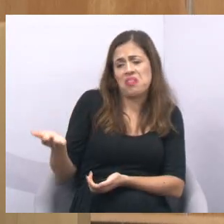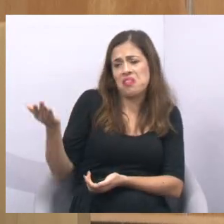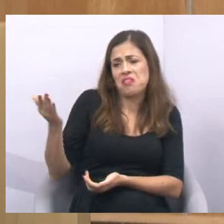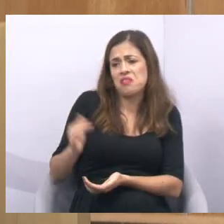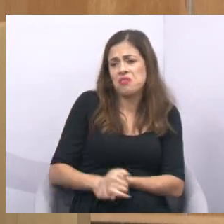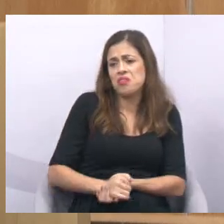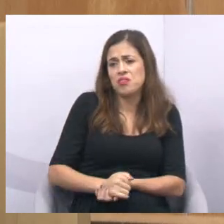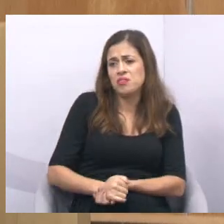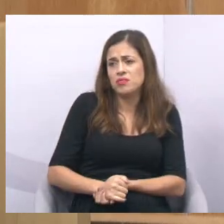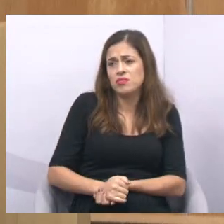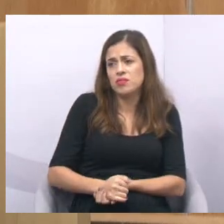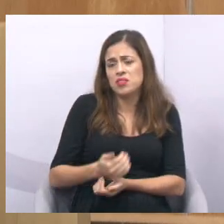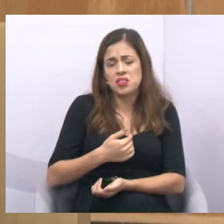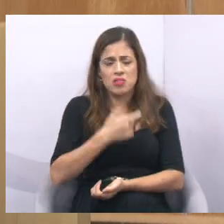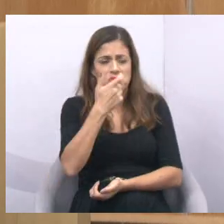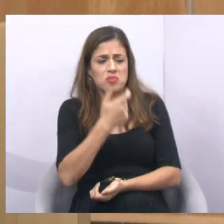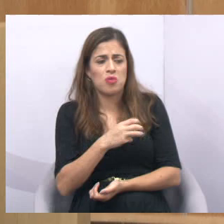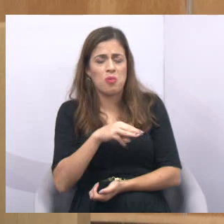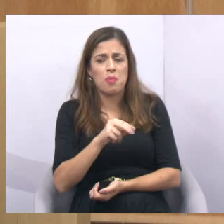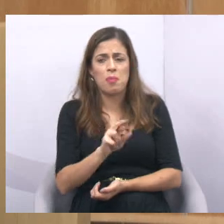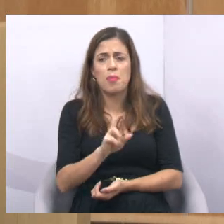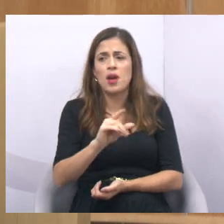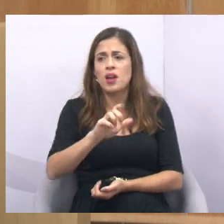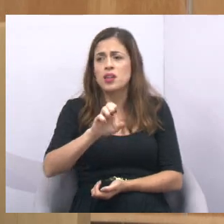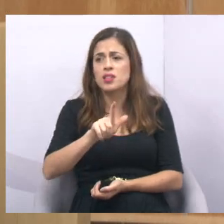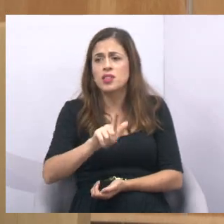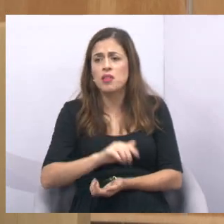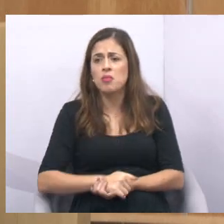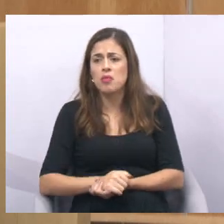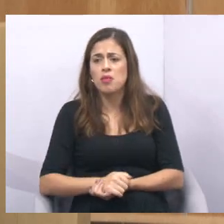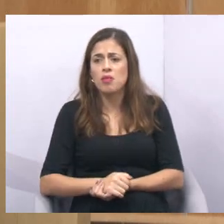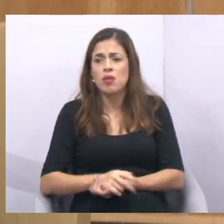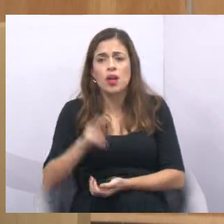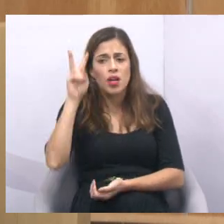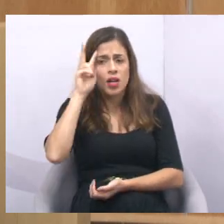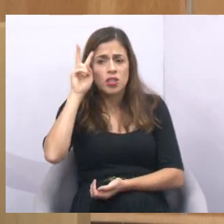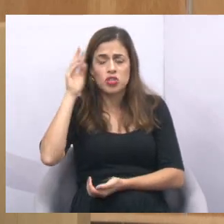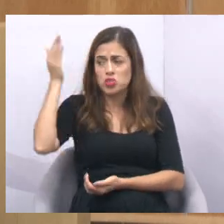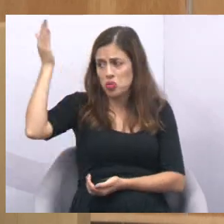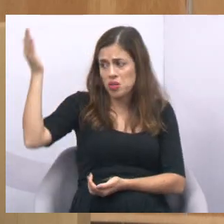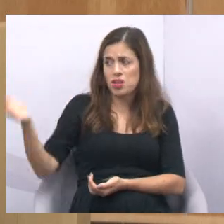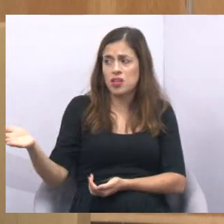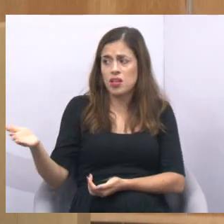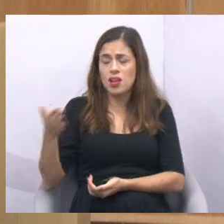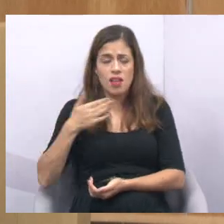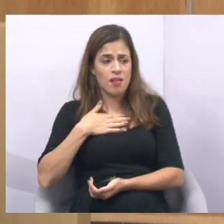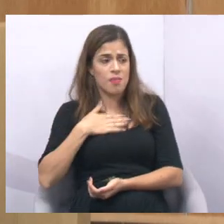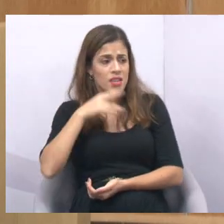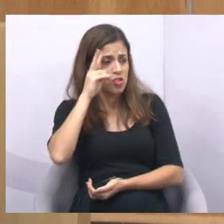Marcel é o Marcel. Michael Jordan teve a história dele e eu tive a minha.